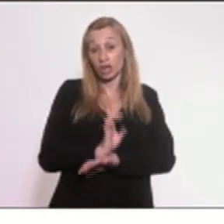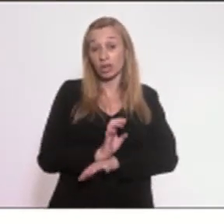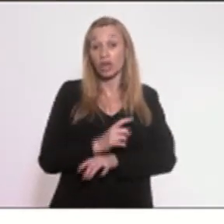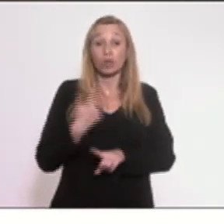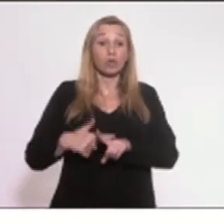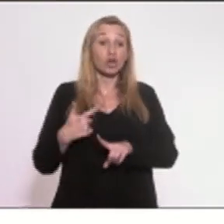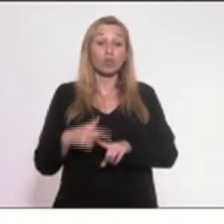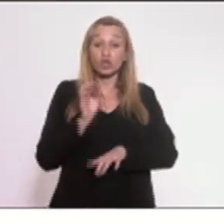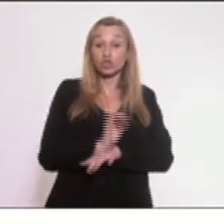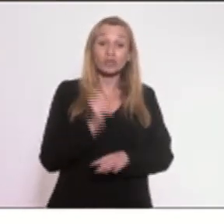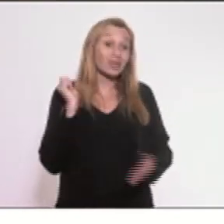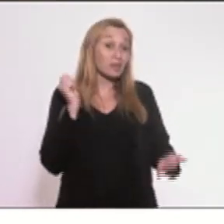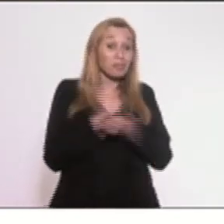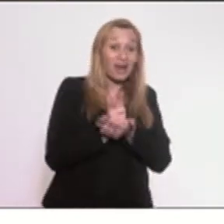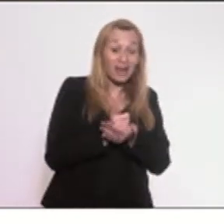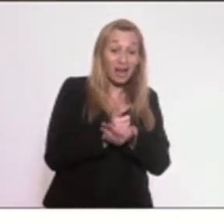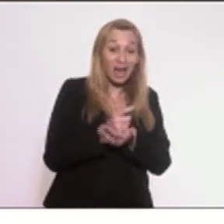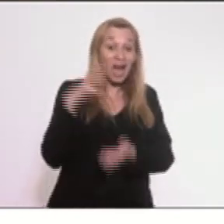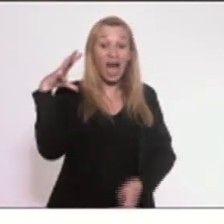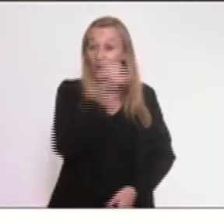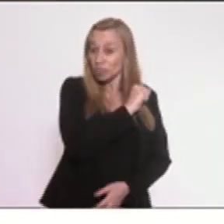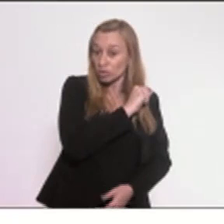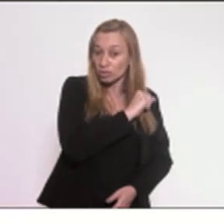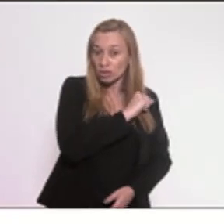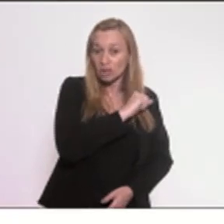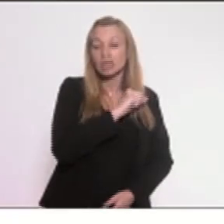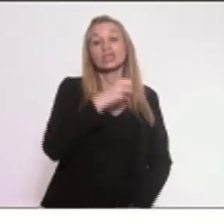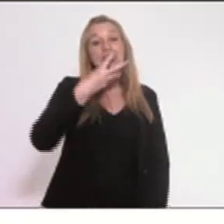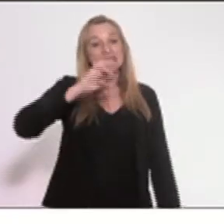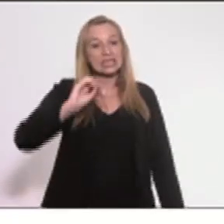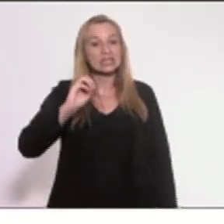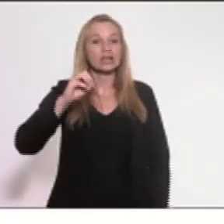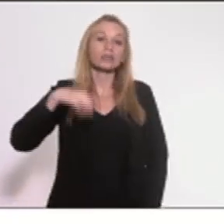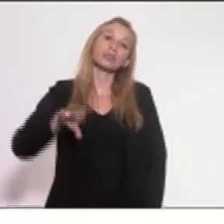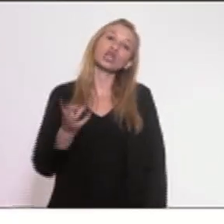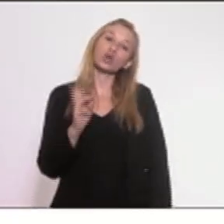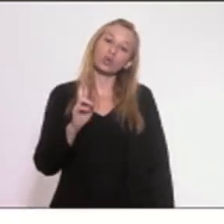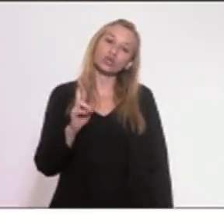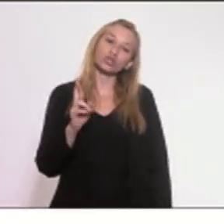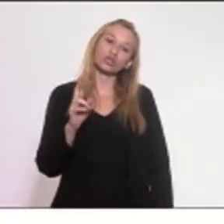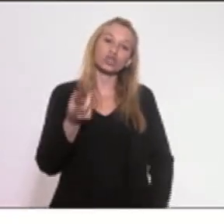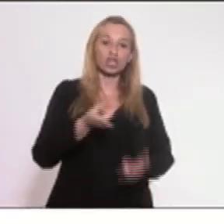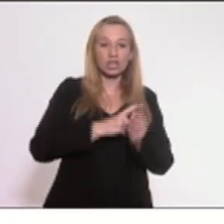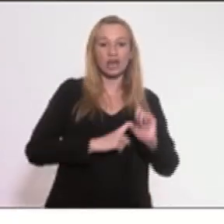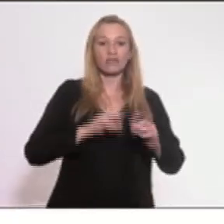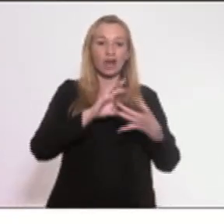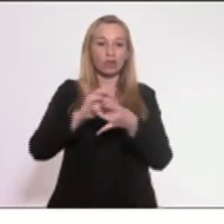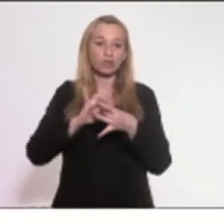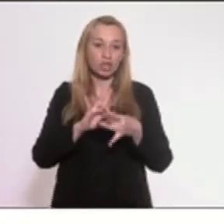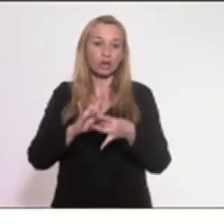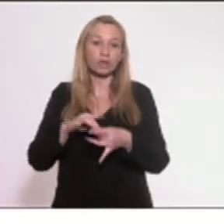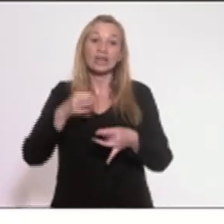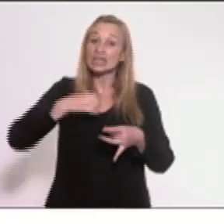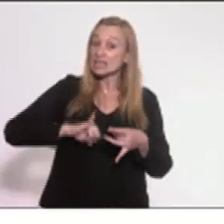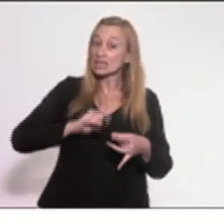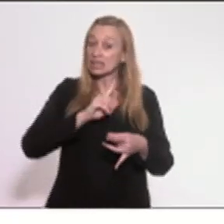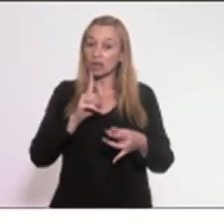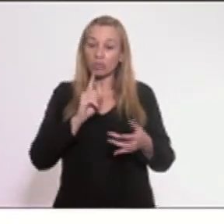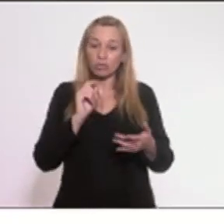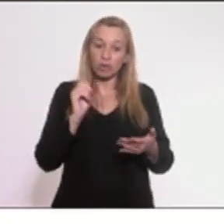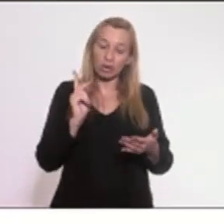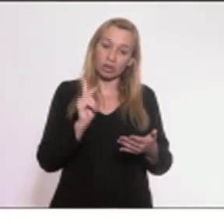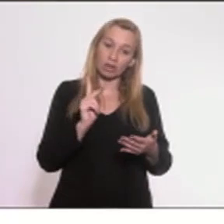tem que pagar imediatamente 30 bilhões do que deve à União caso essa expulsão